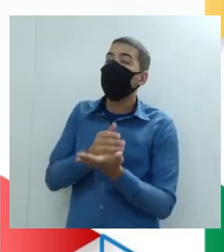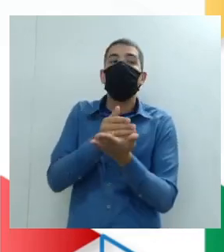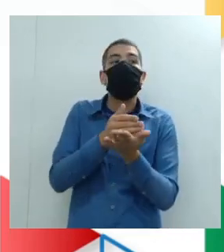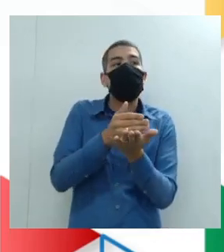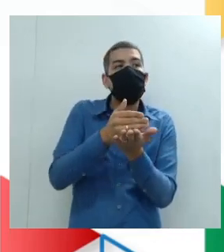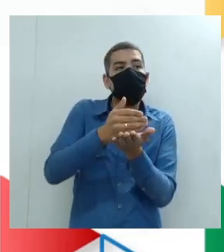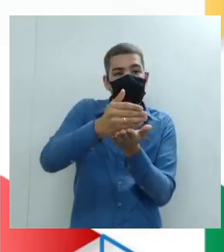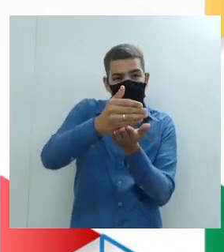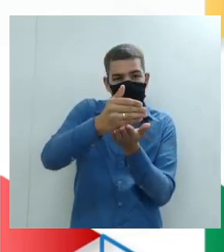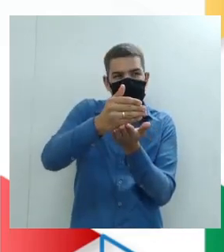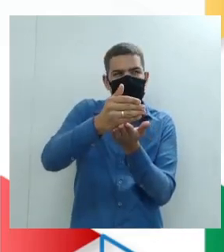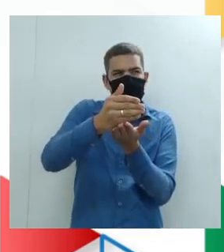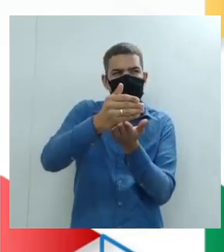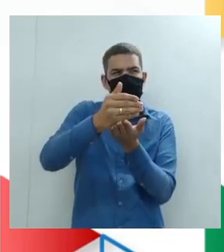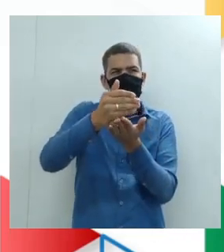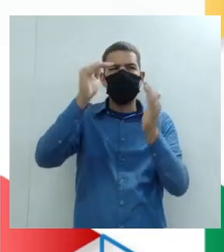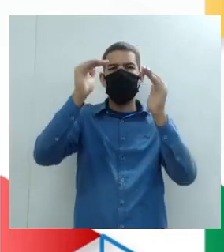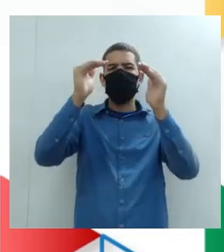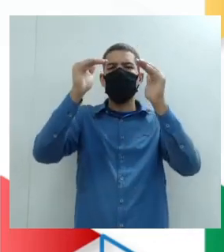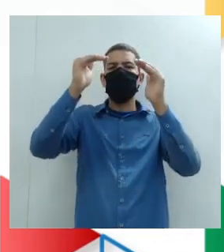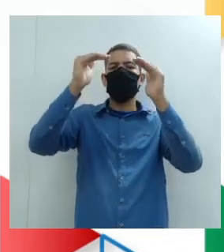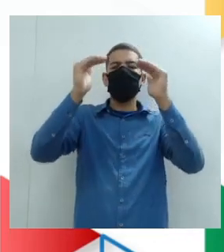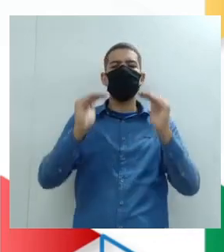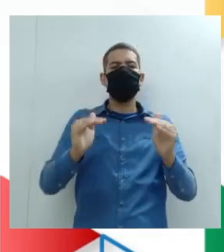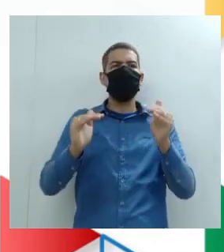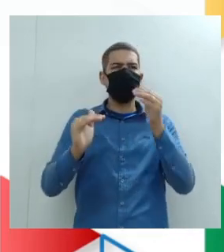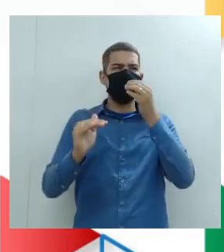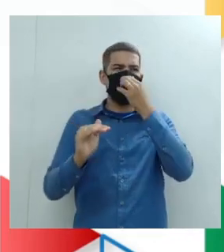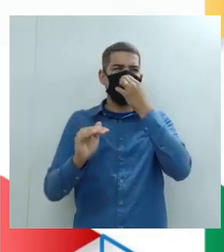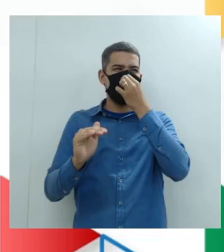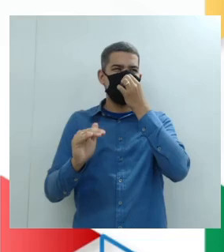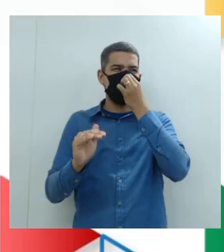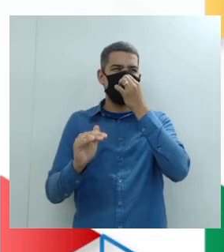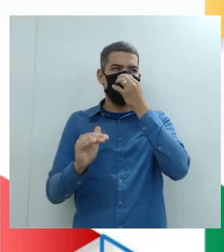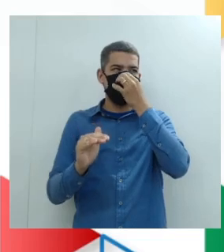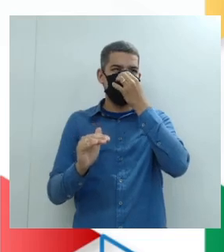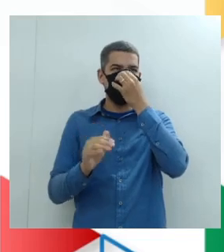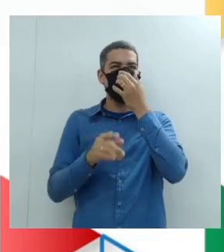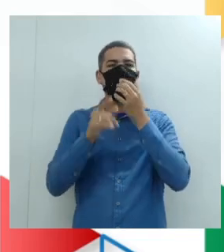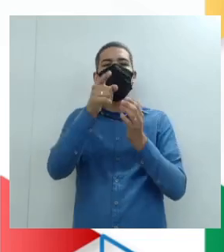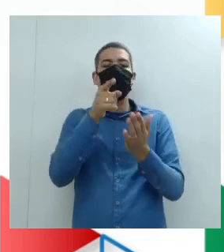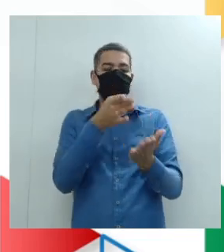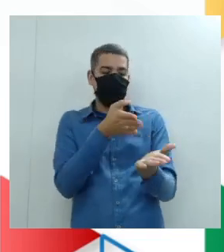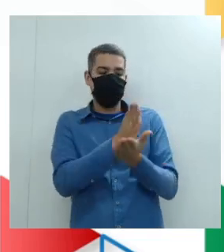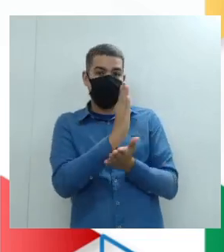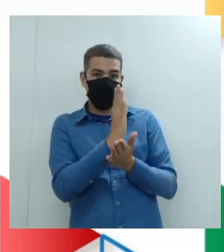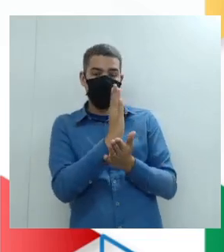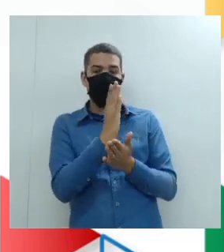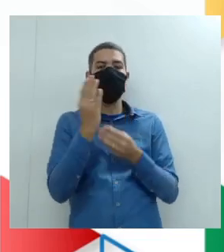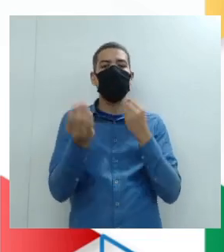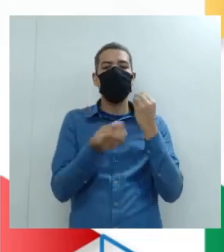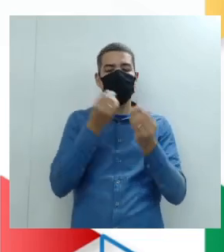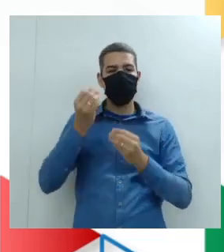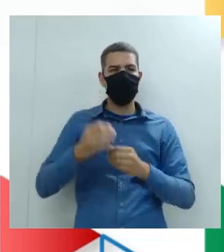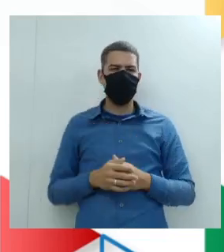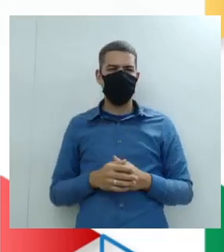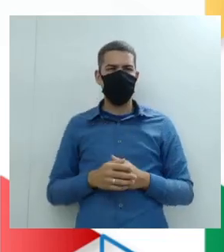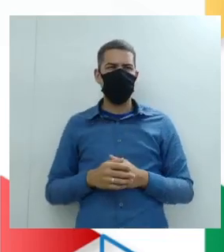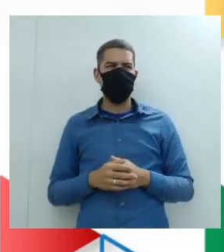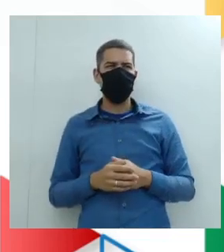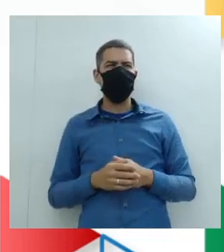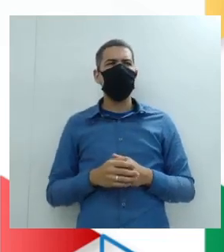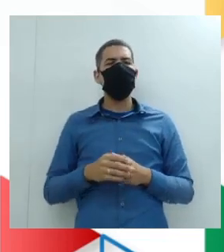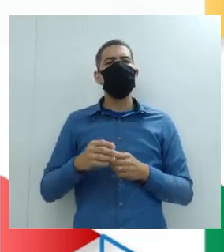da notas. Como é que você é aprovado no final do ano? Como é que isso acontece? Eu tenho, para